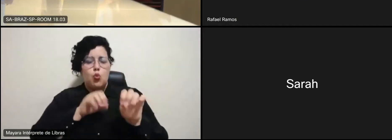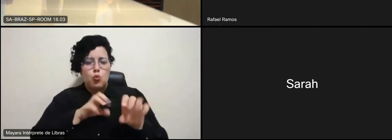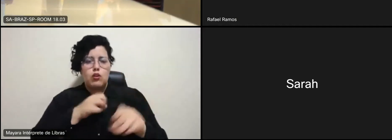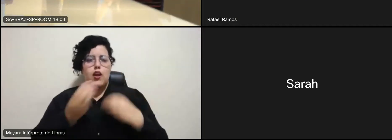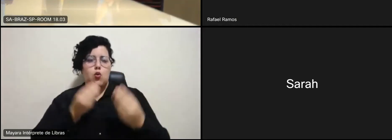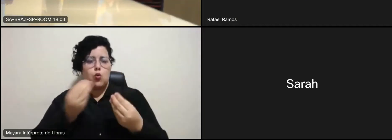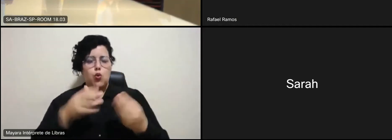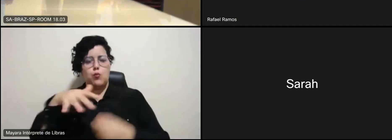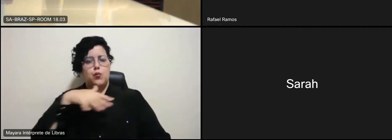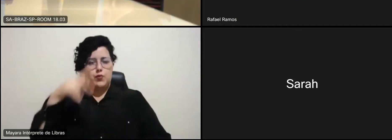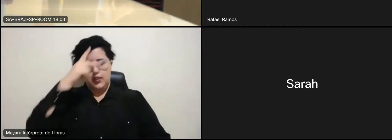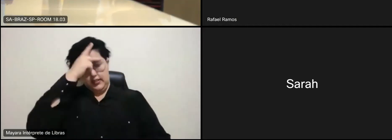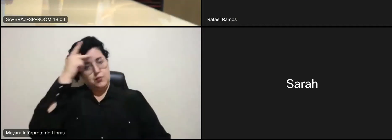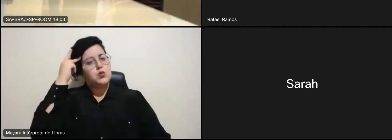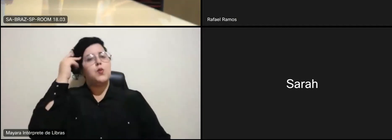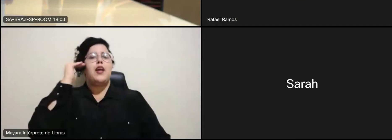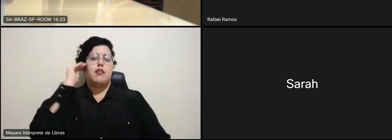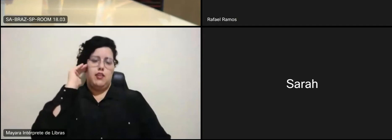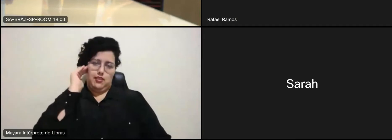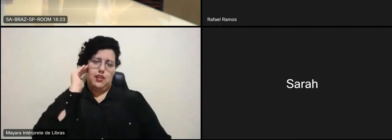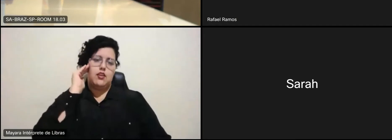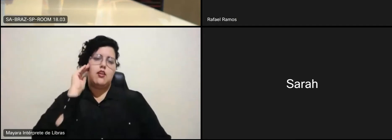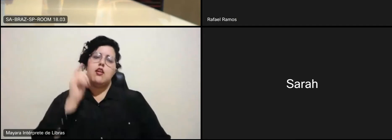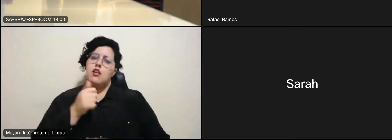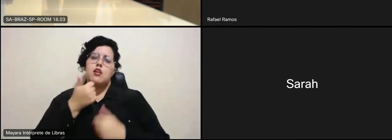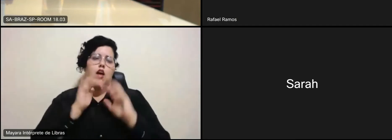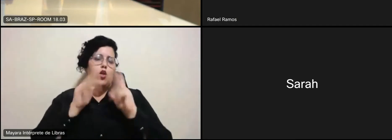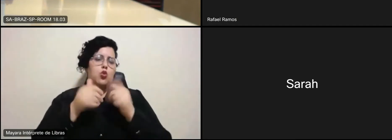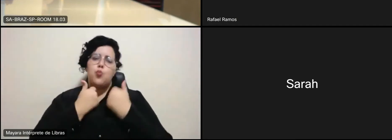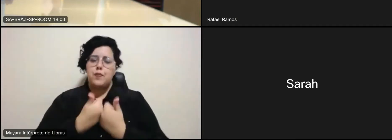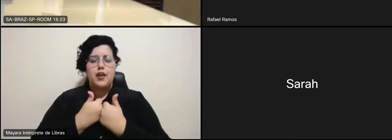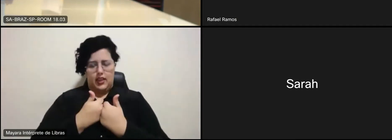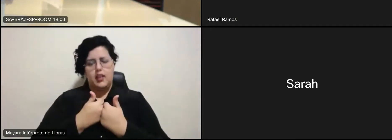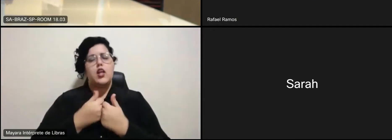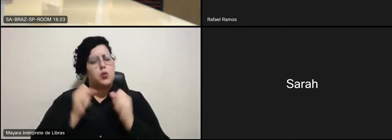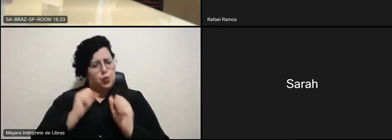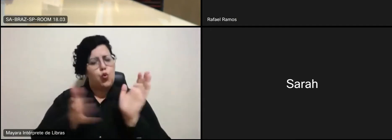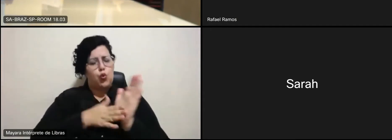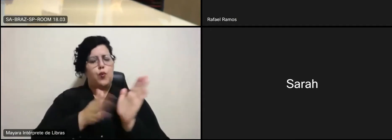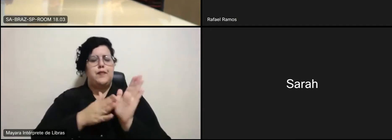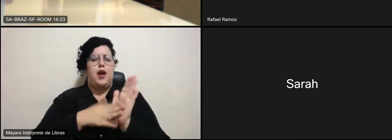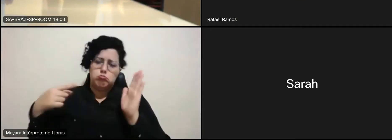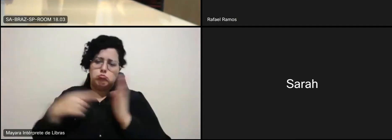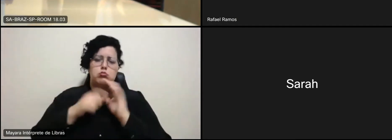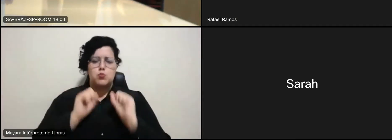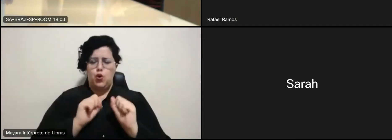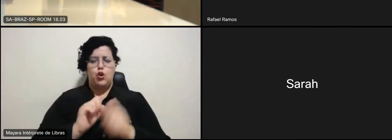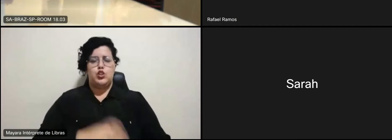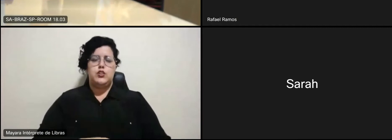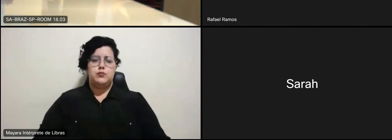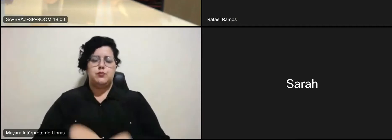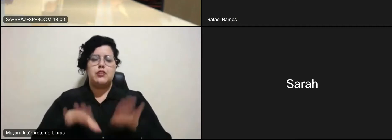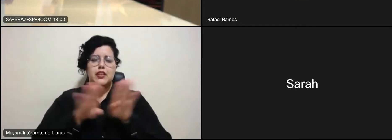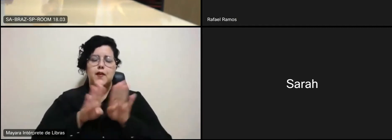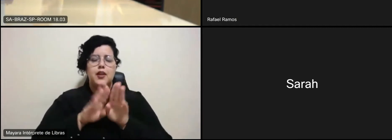pessoas para que elas entendam que tá tudo bem cobrar esse tipo de coisa, né? E principalmente que as